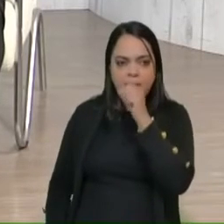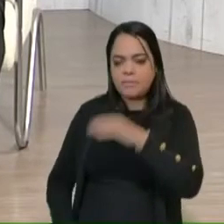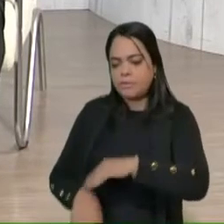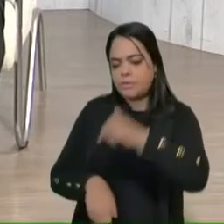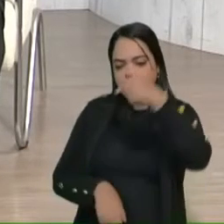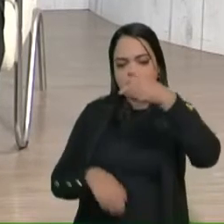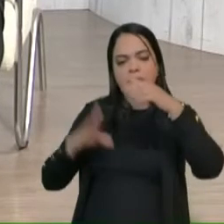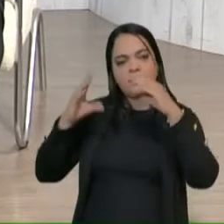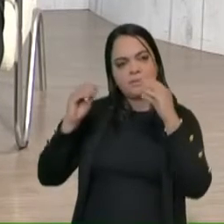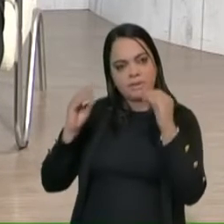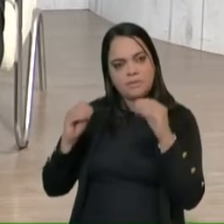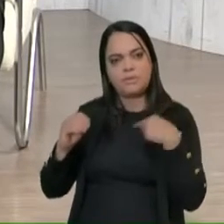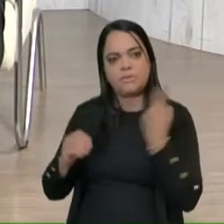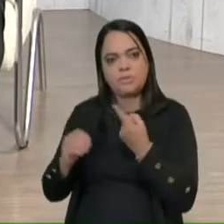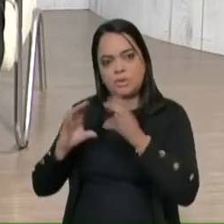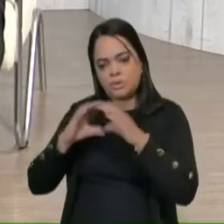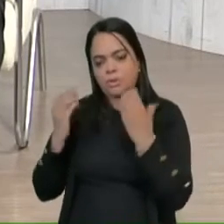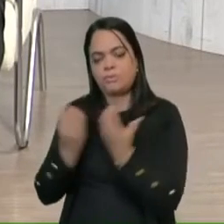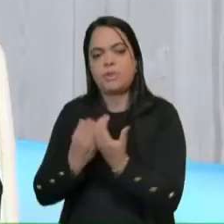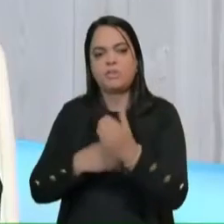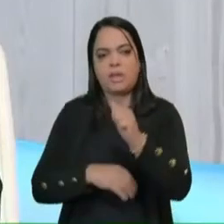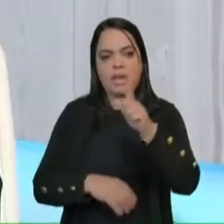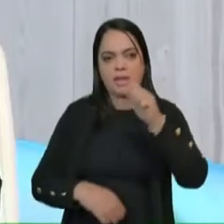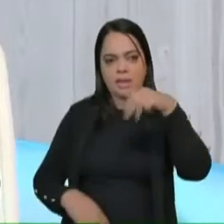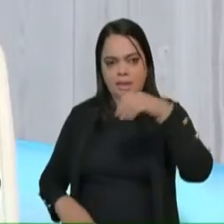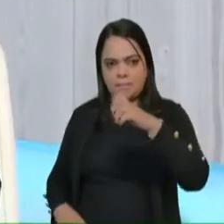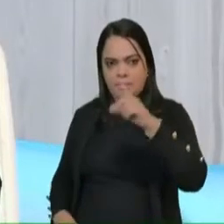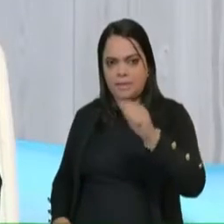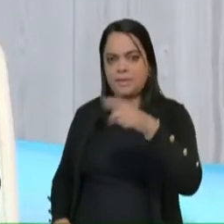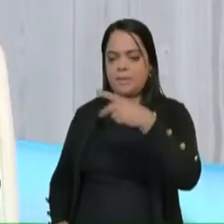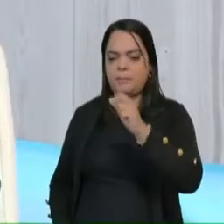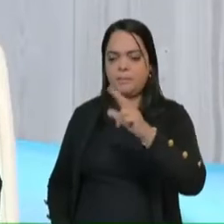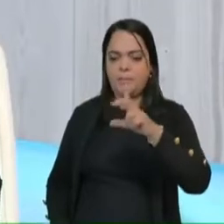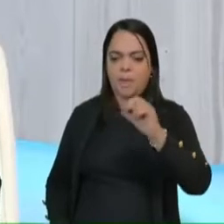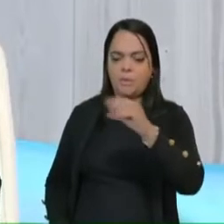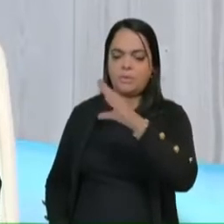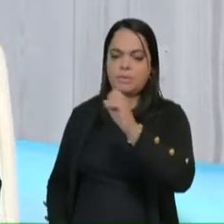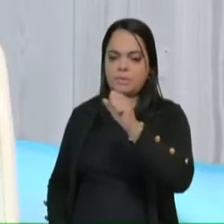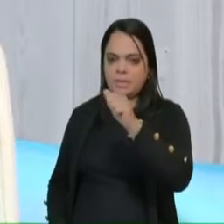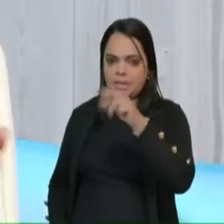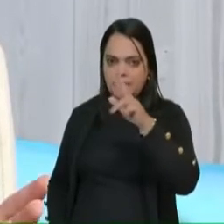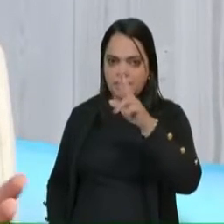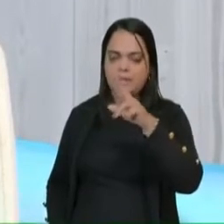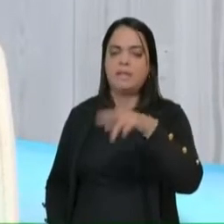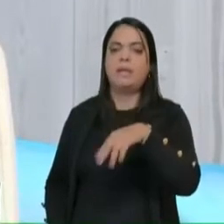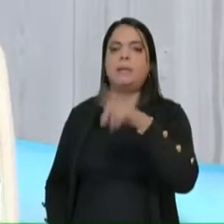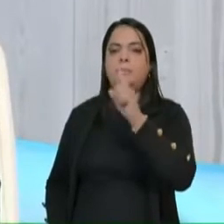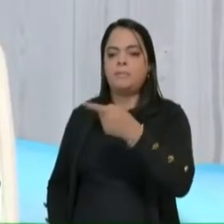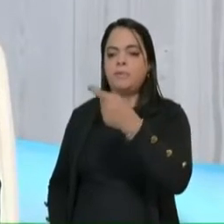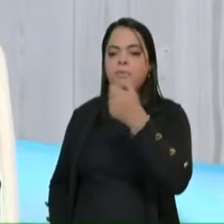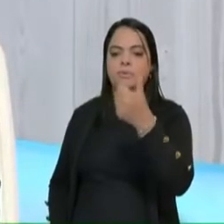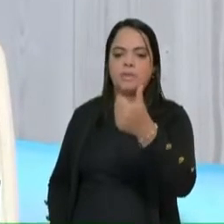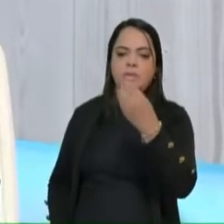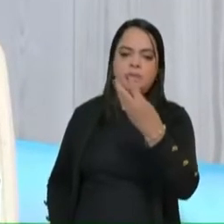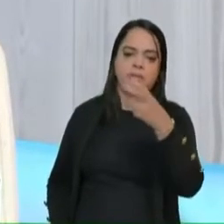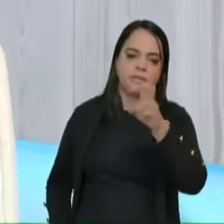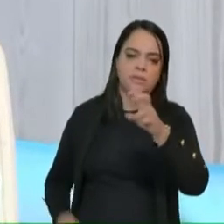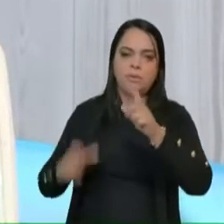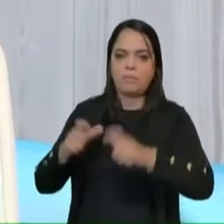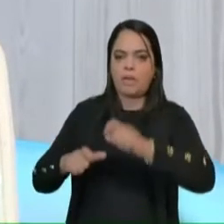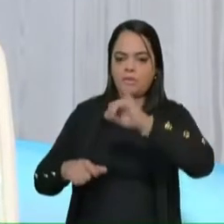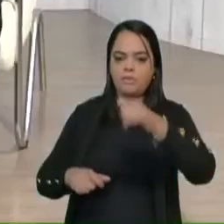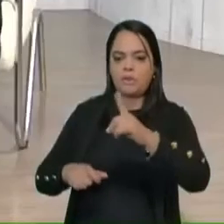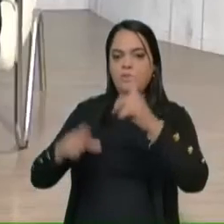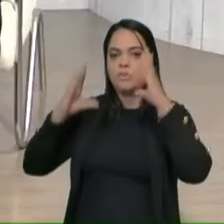19 horas nossa comunidade está na Alameda Paulo César Santana 1135 no bairro Jardim Holanda uhum estamos